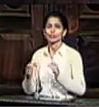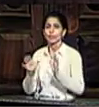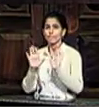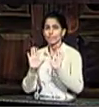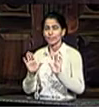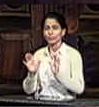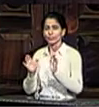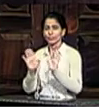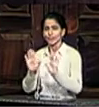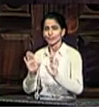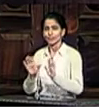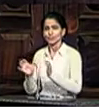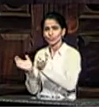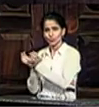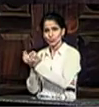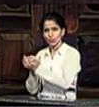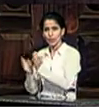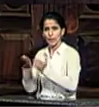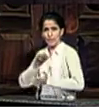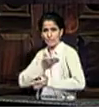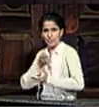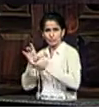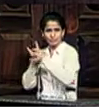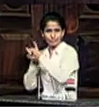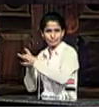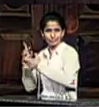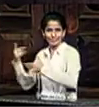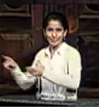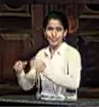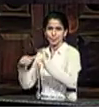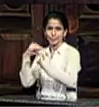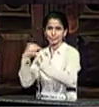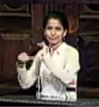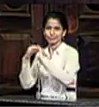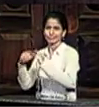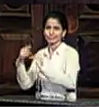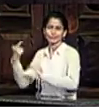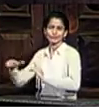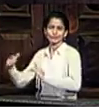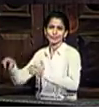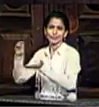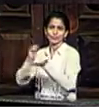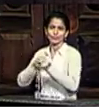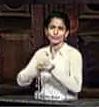aliados. Ninguém desse parlamento, e eu quero